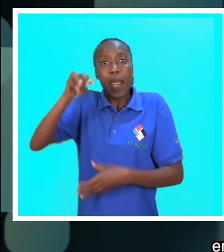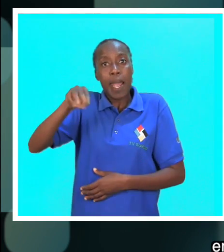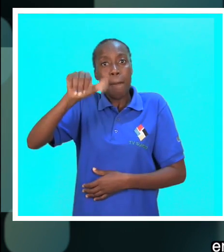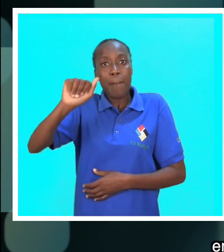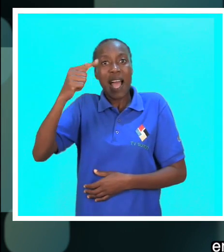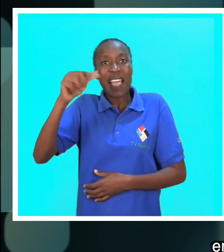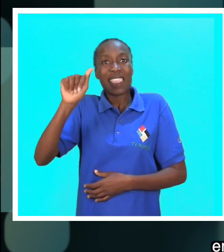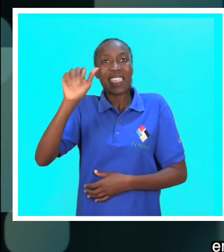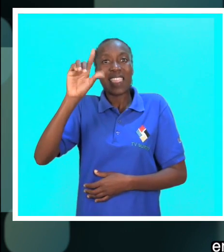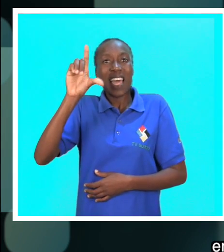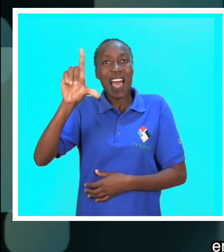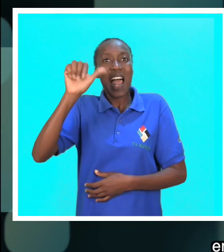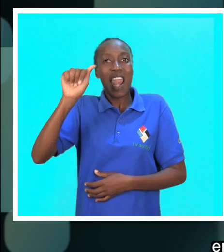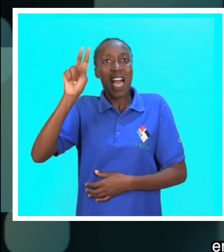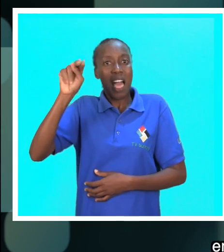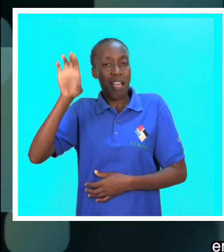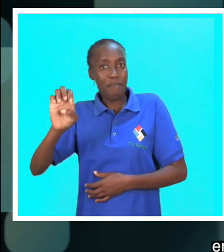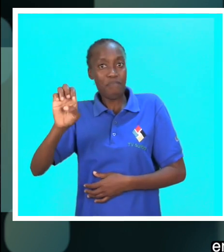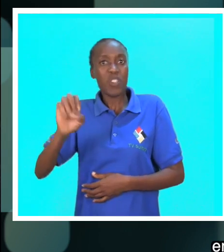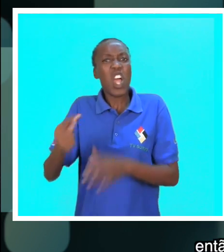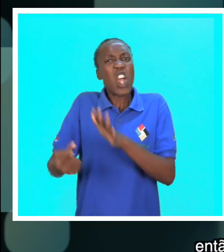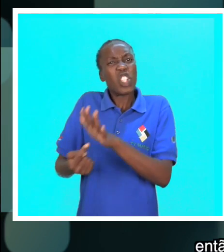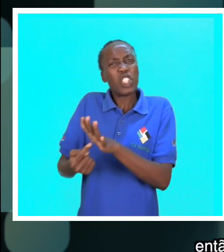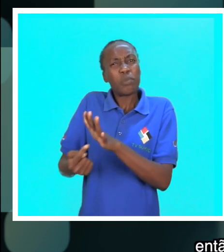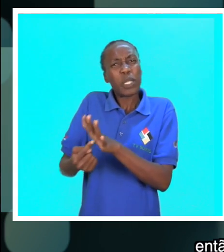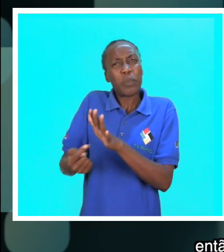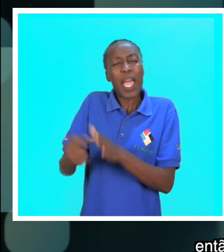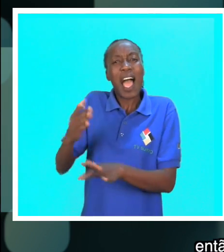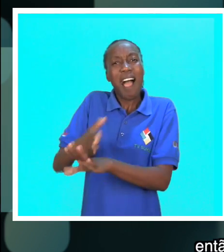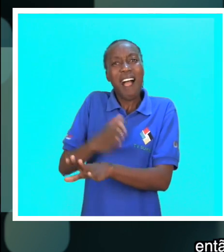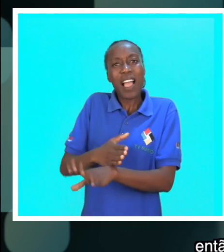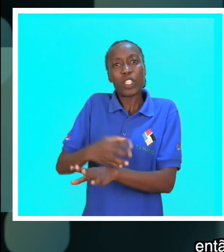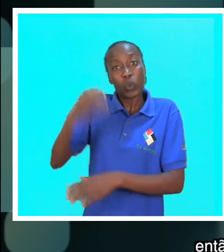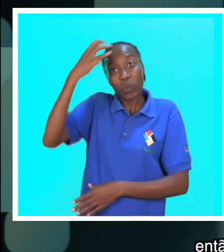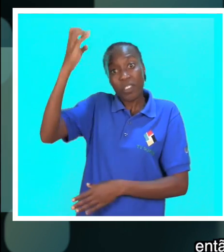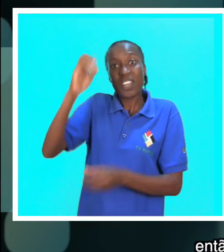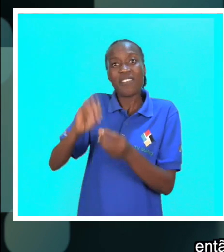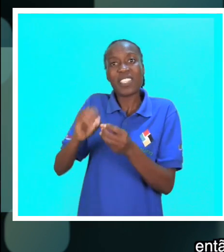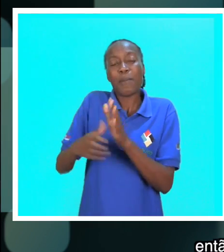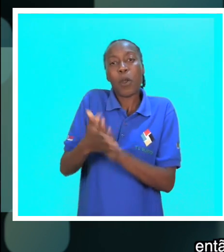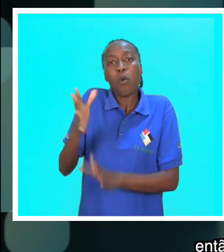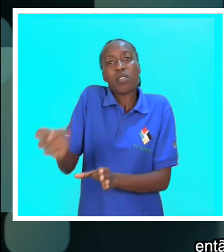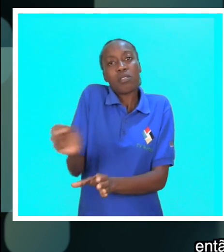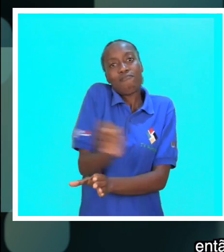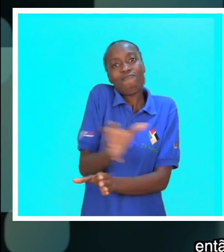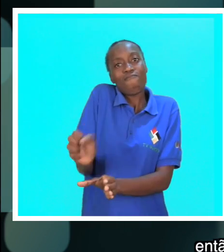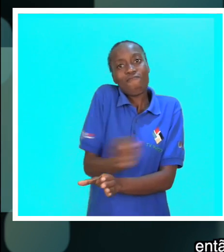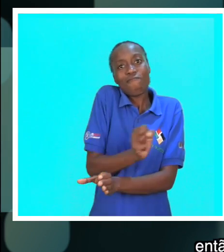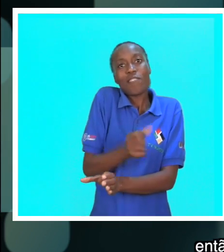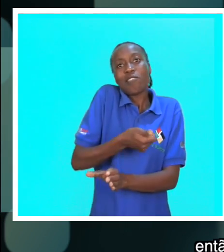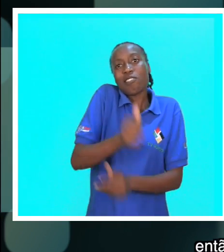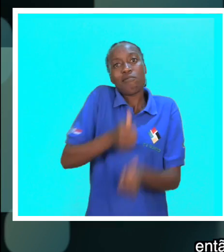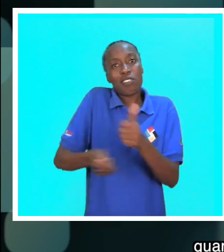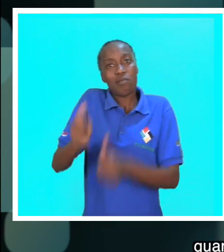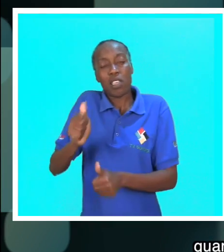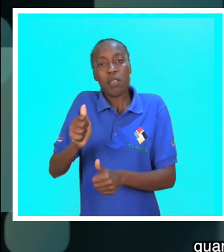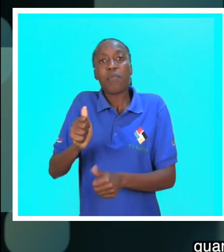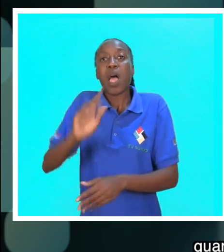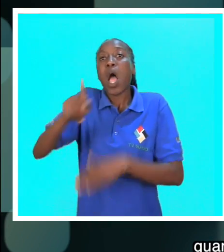de vir ser desmobilizado. Então, aconteceu esse problema antes de irmos no coso, no